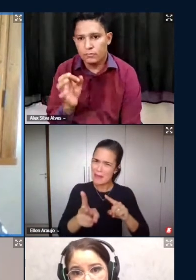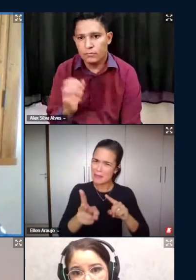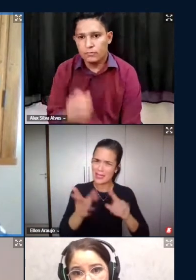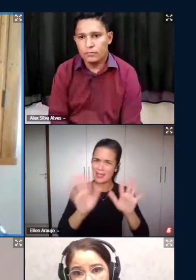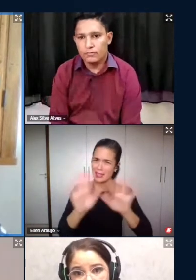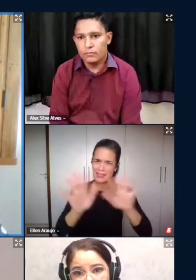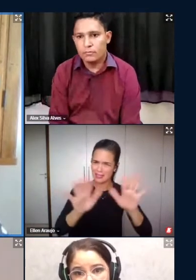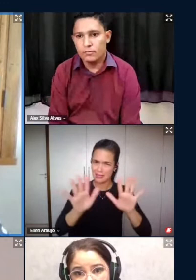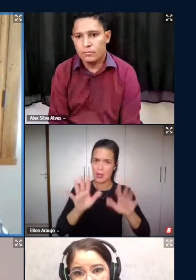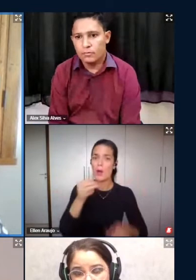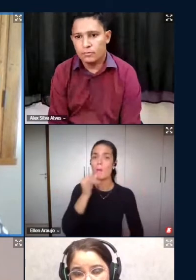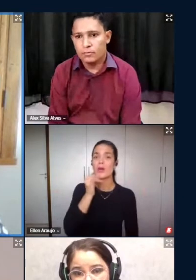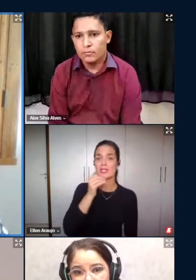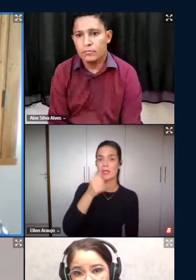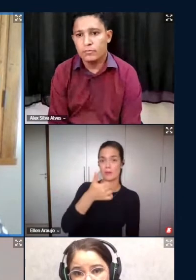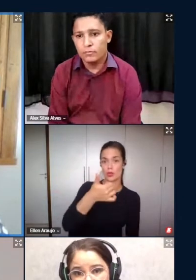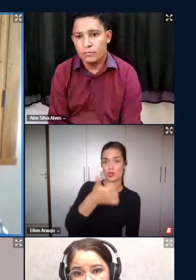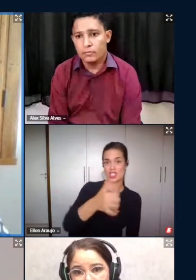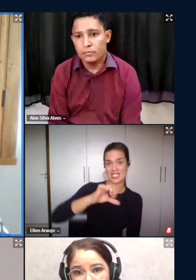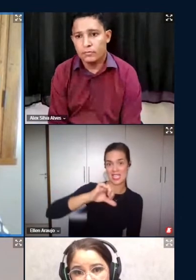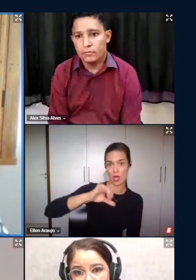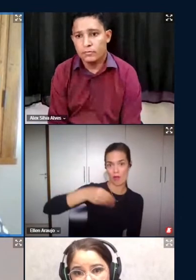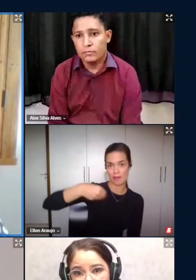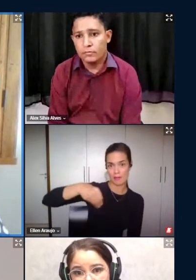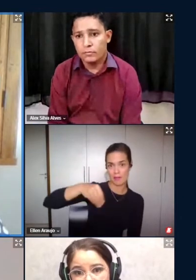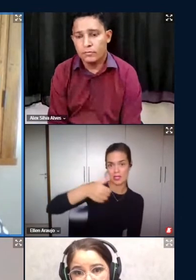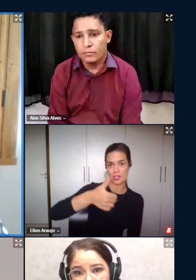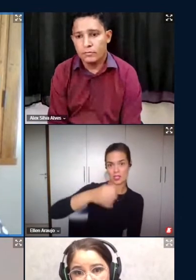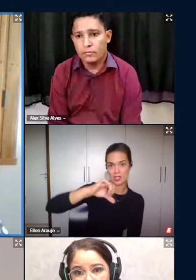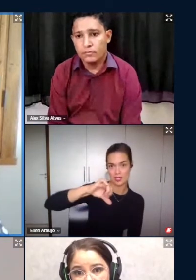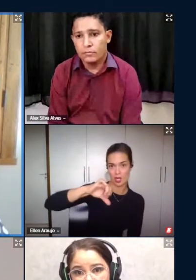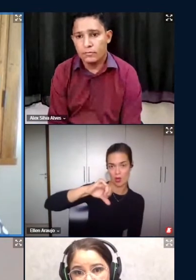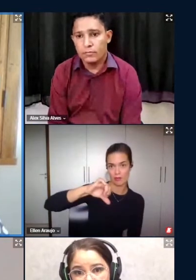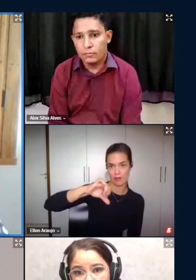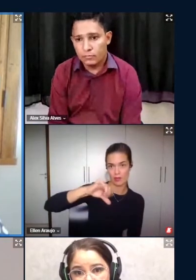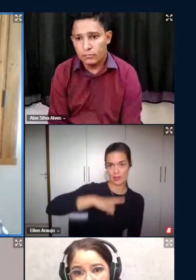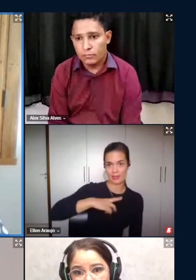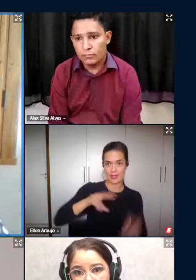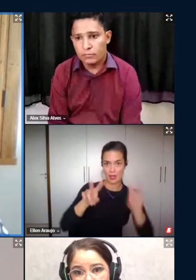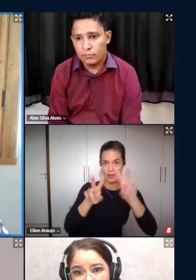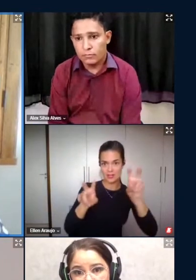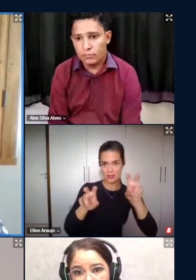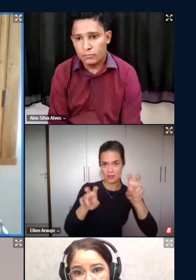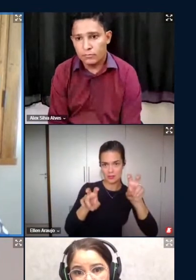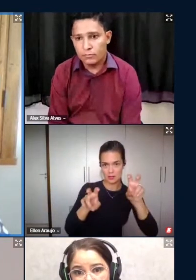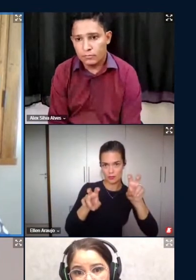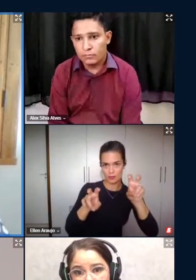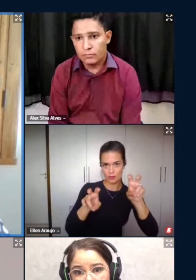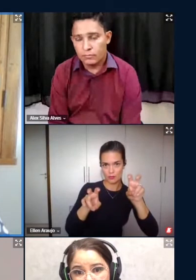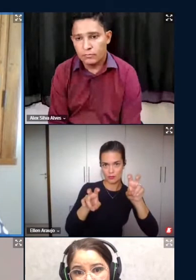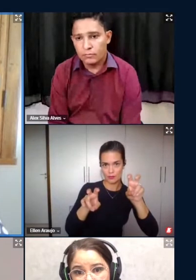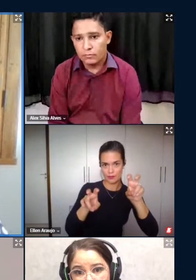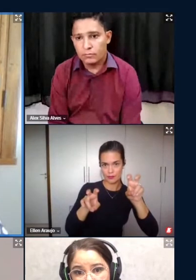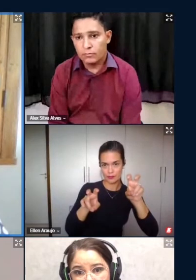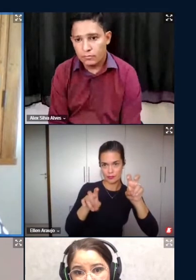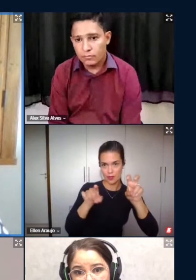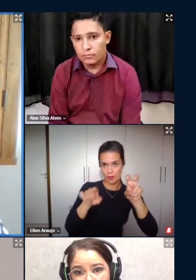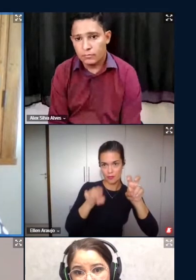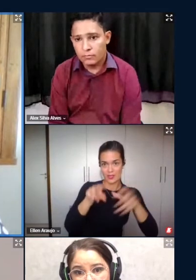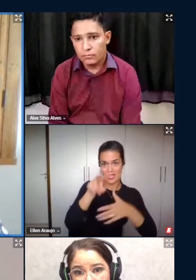Página 19, Pavel e Nolet, 2002, tá? Tu leste por